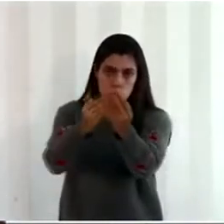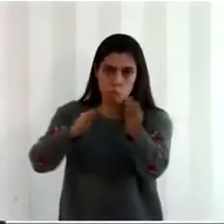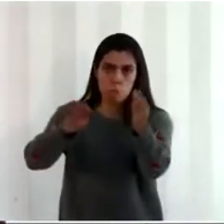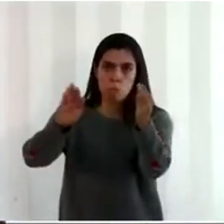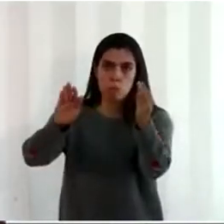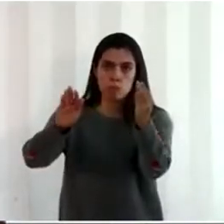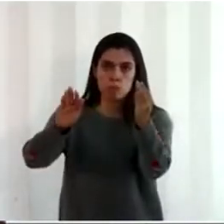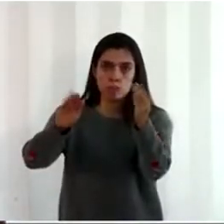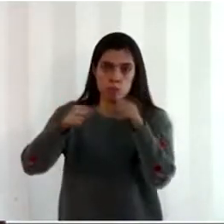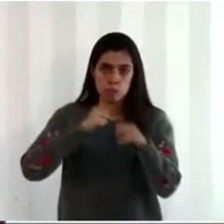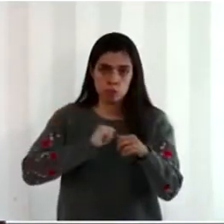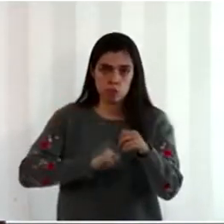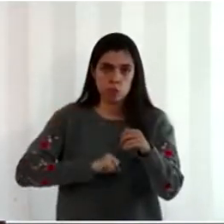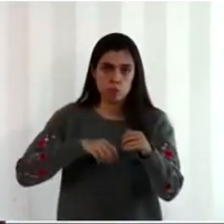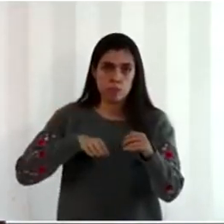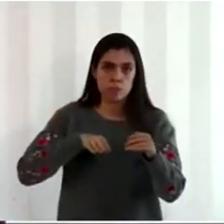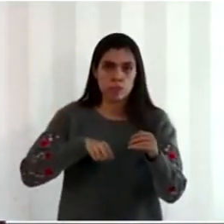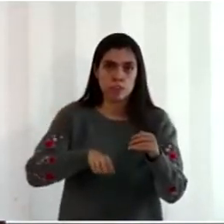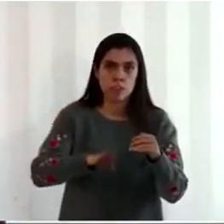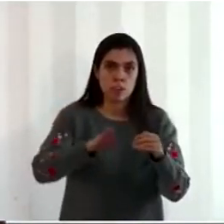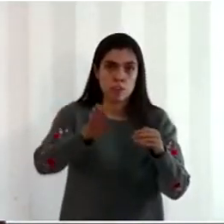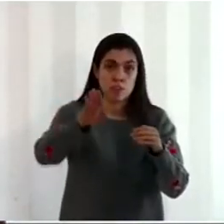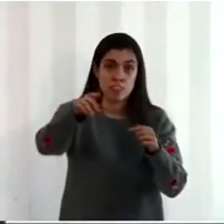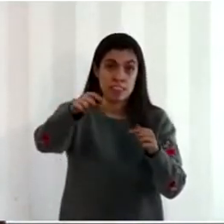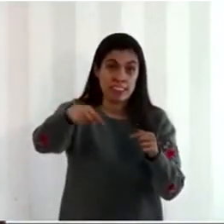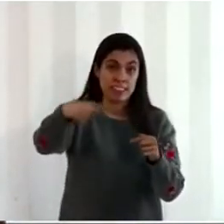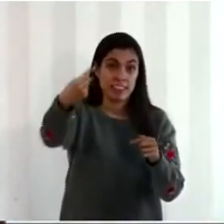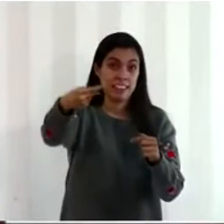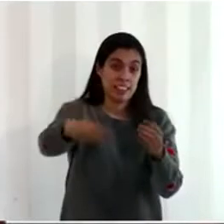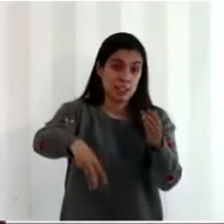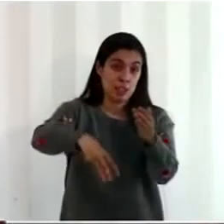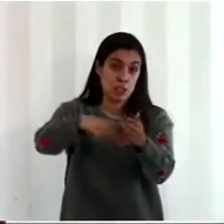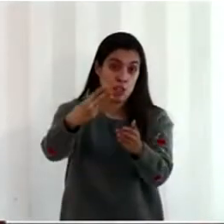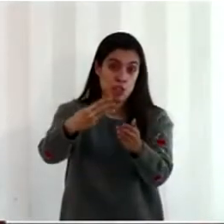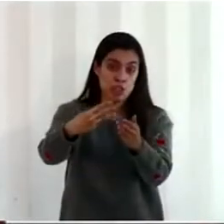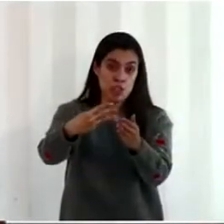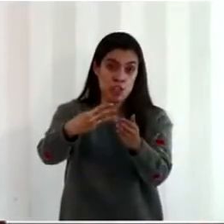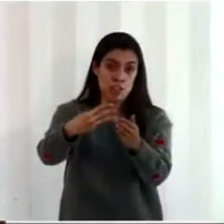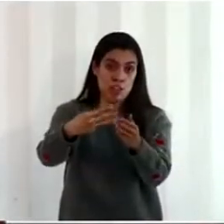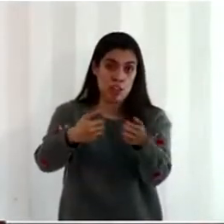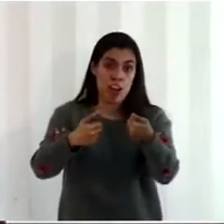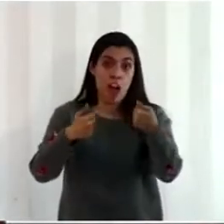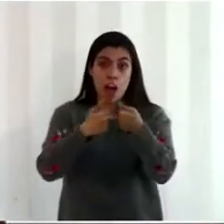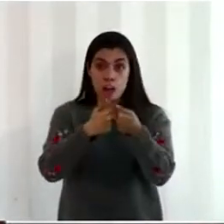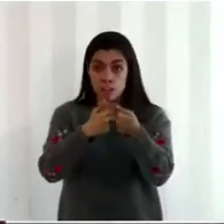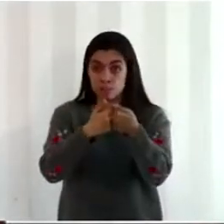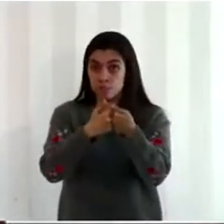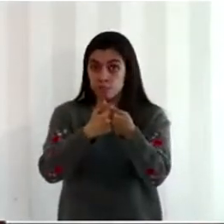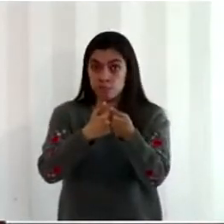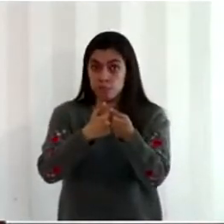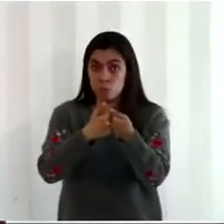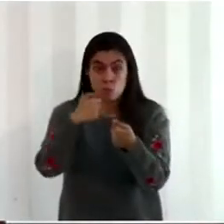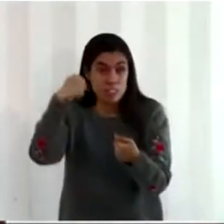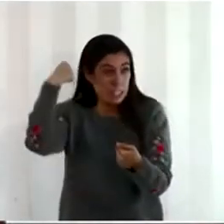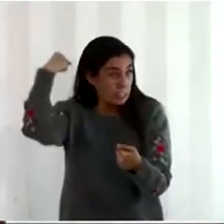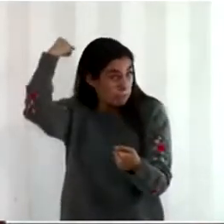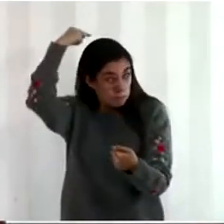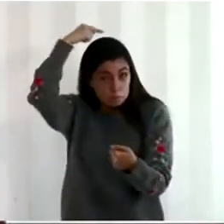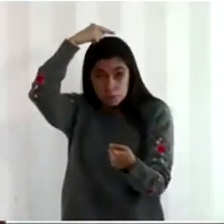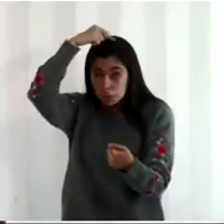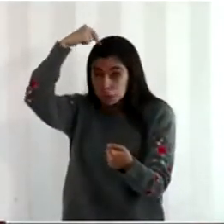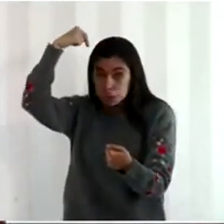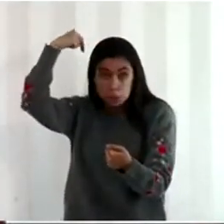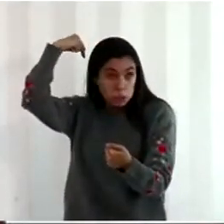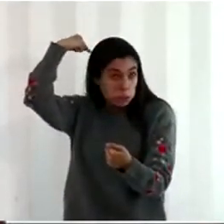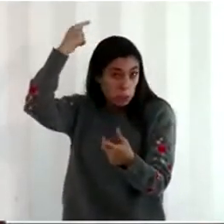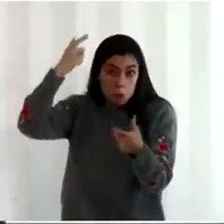nós, eles não precisam mais da presença da arca. Mas outros utensílios voltaram. Mas a estrutura, a arquitetura, a ornamentação talvez foi um pouco